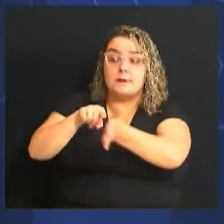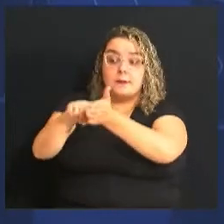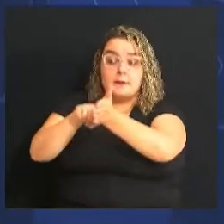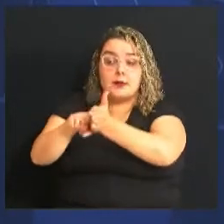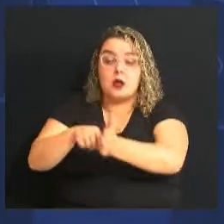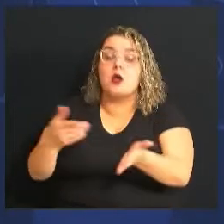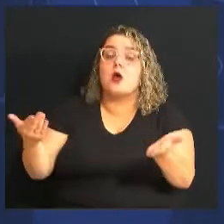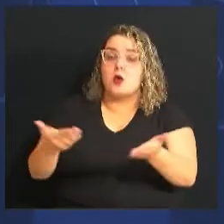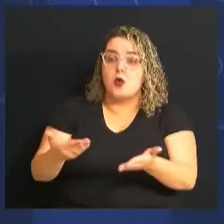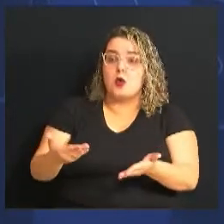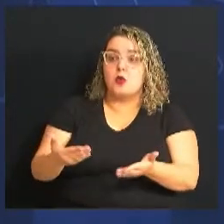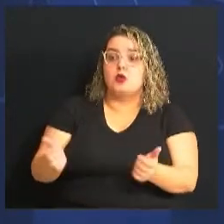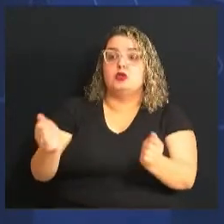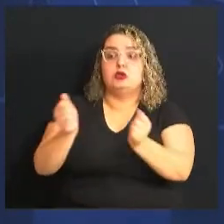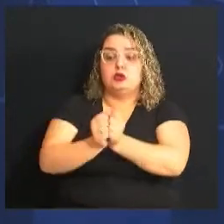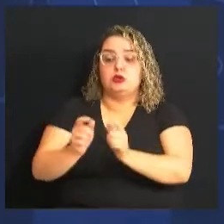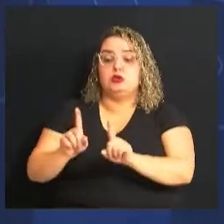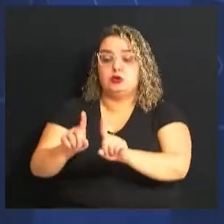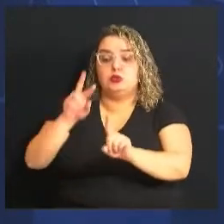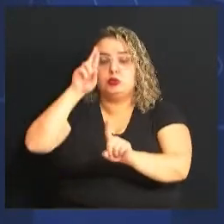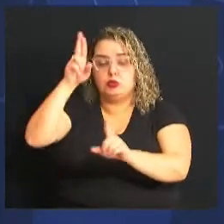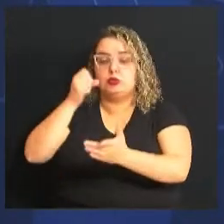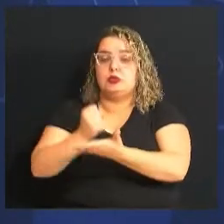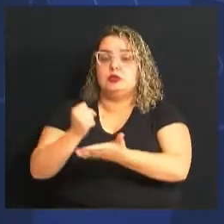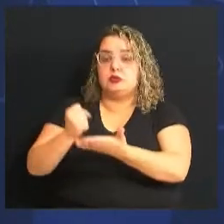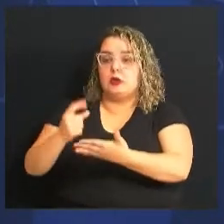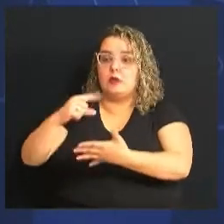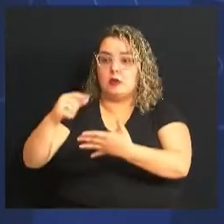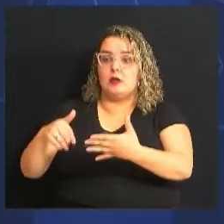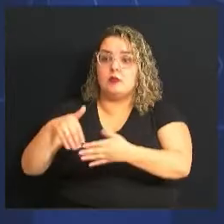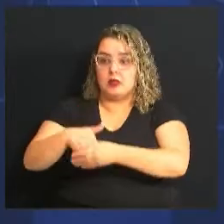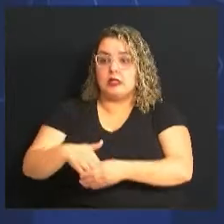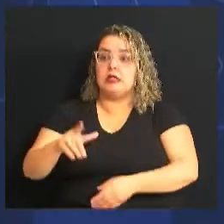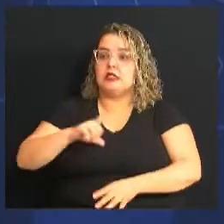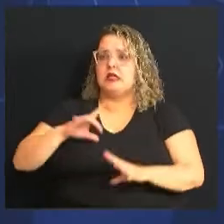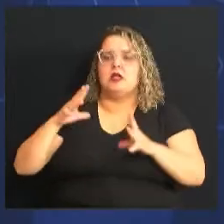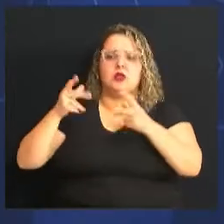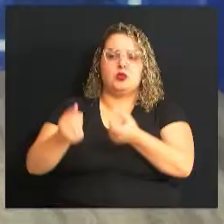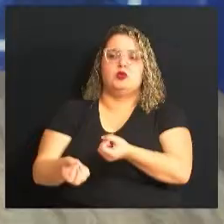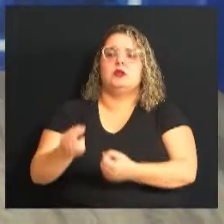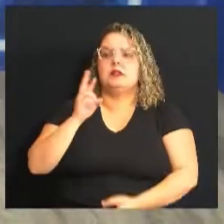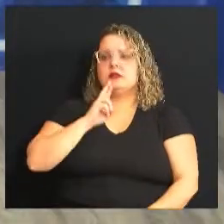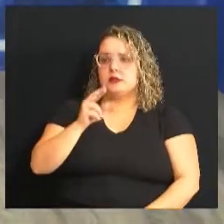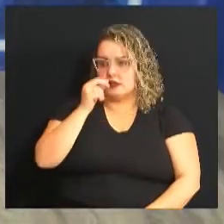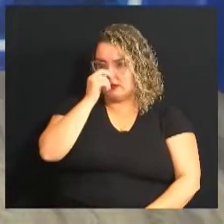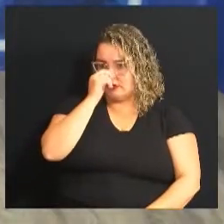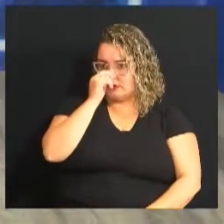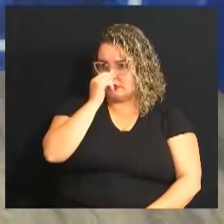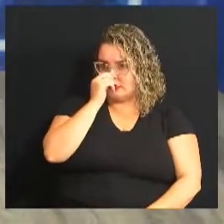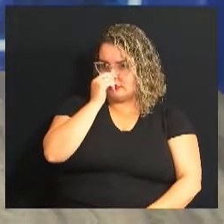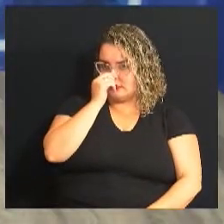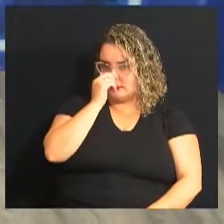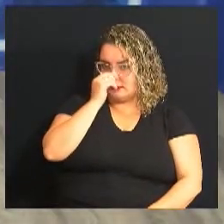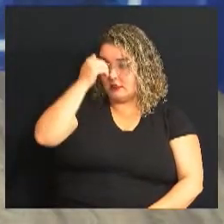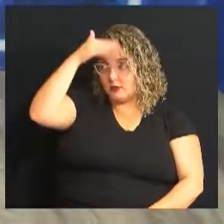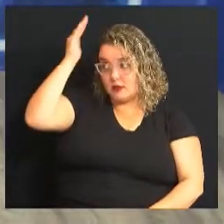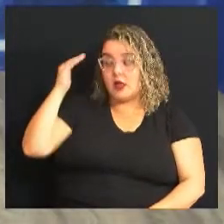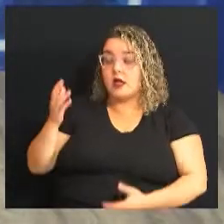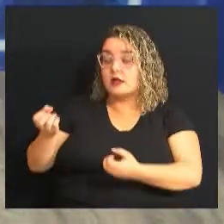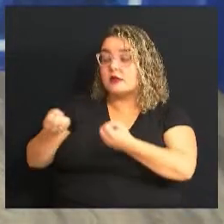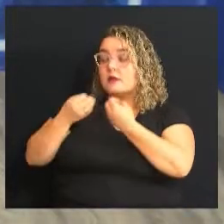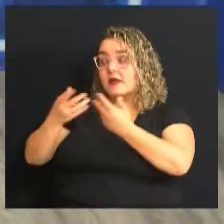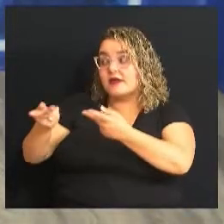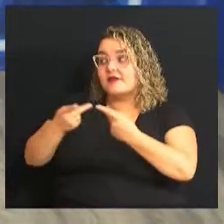porque ela está ao lado da chefe de cartório eleitoral, que tem todas essas respostas. Então, Mari, seja bem-vinda e